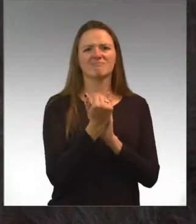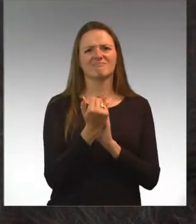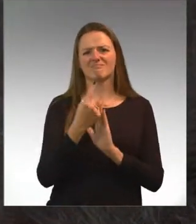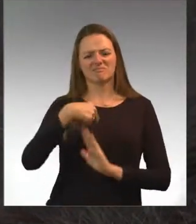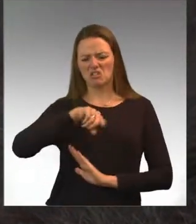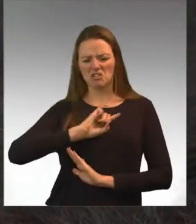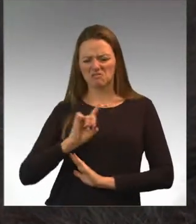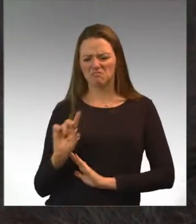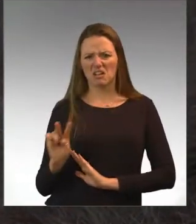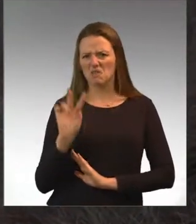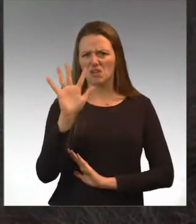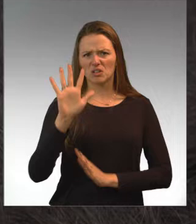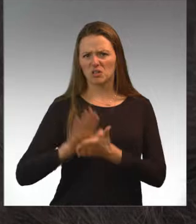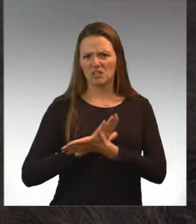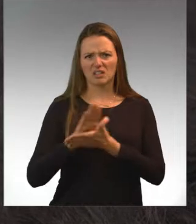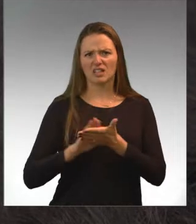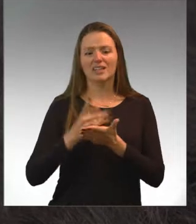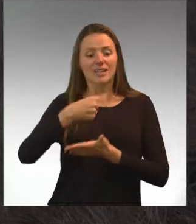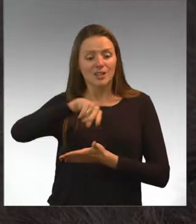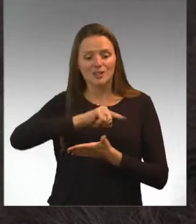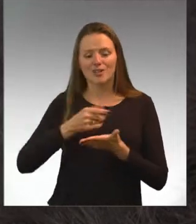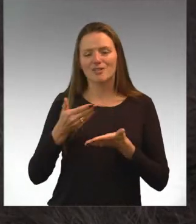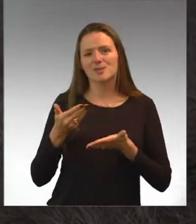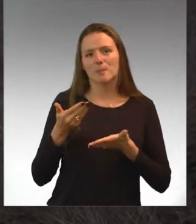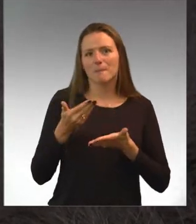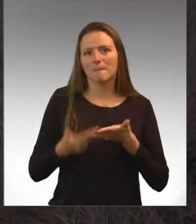nada. Nós perdemos o